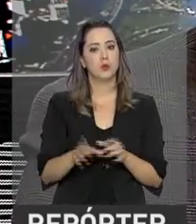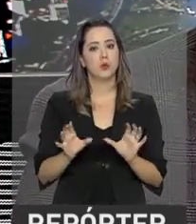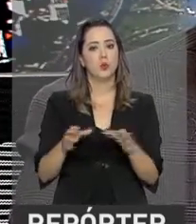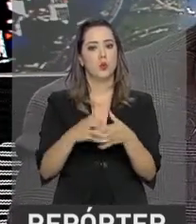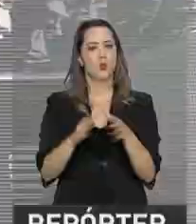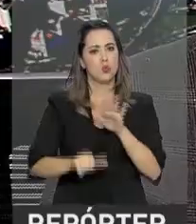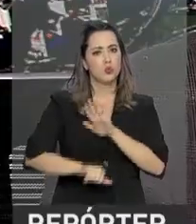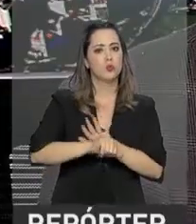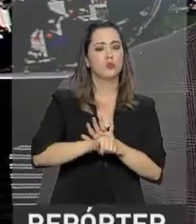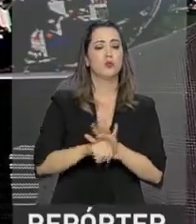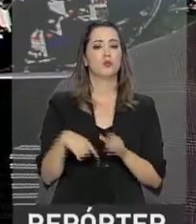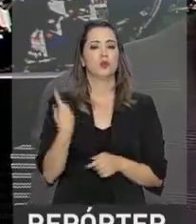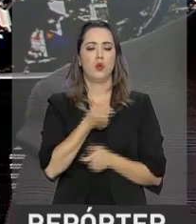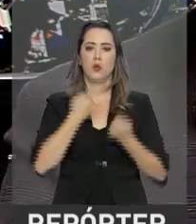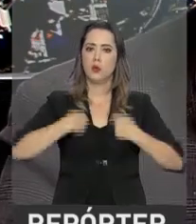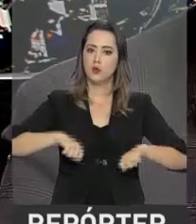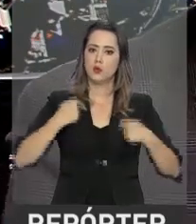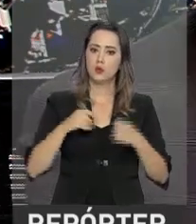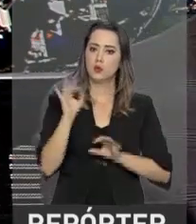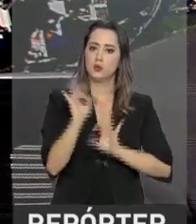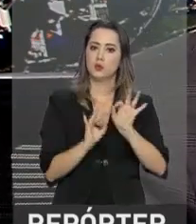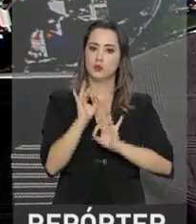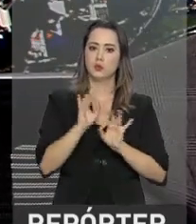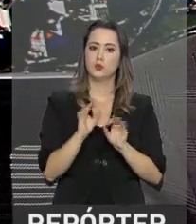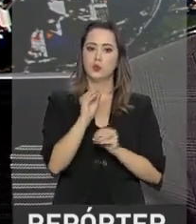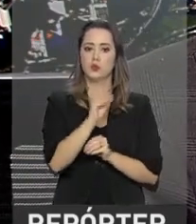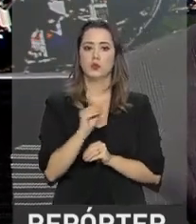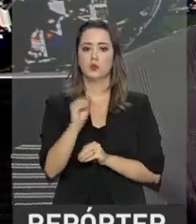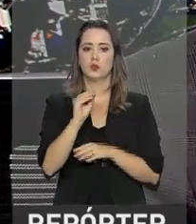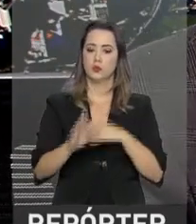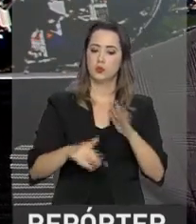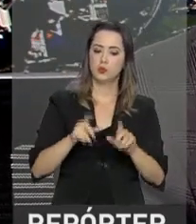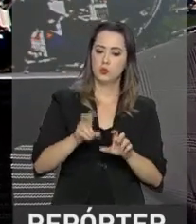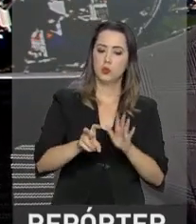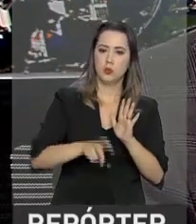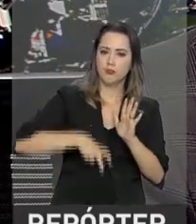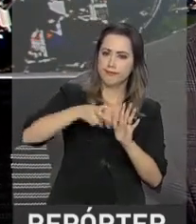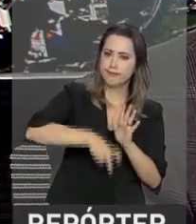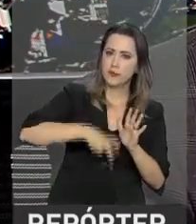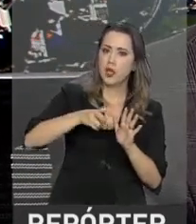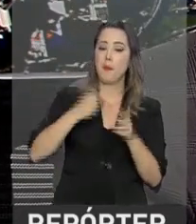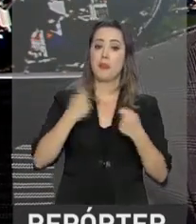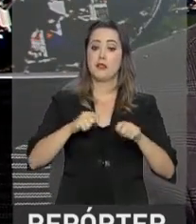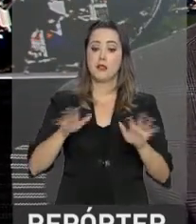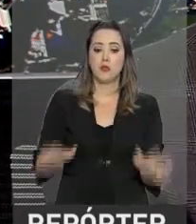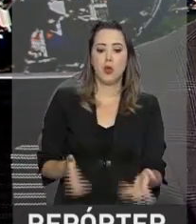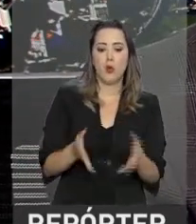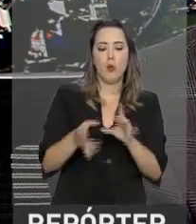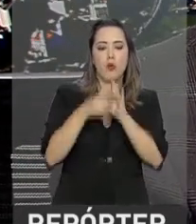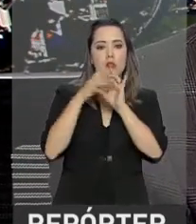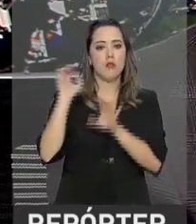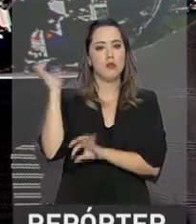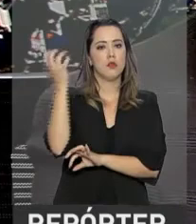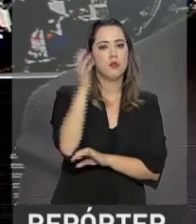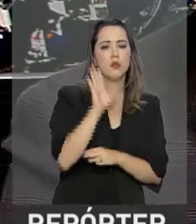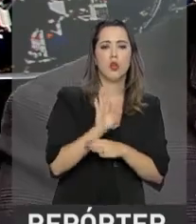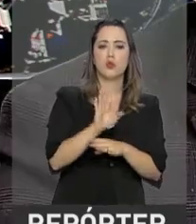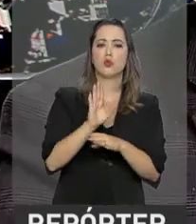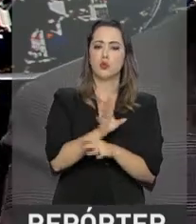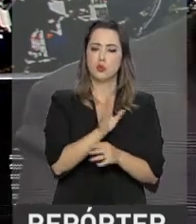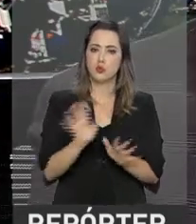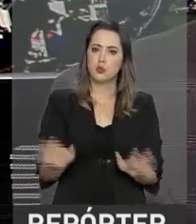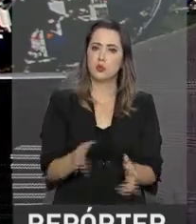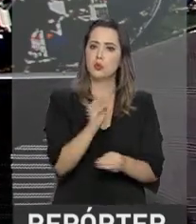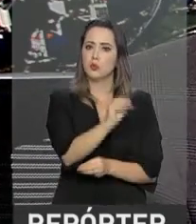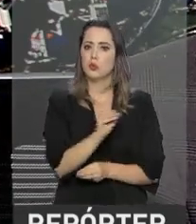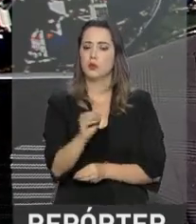quadrilhas nós precisamos preservar para produzir e produção tem que ser o braço e ajuda o apoio para